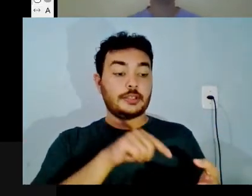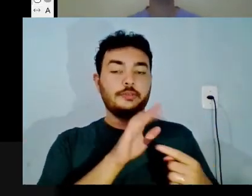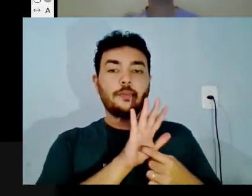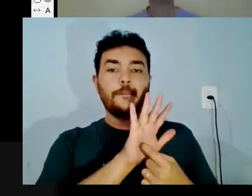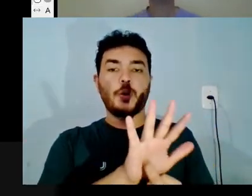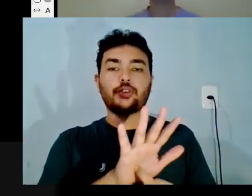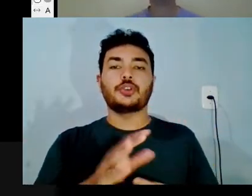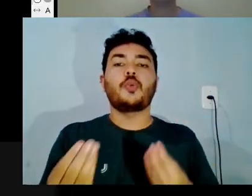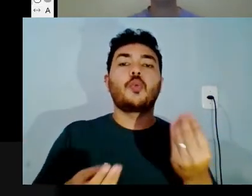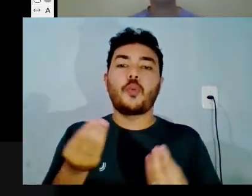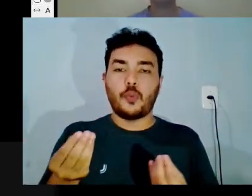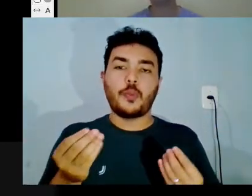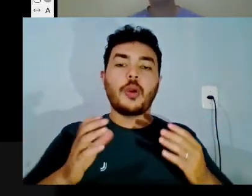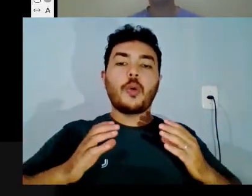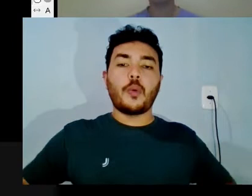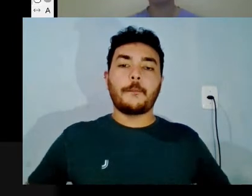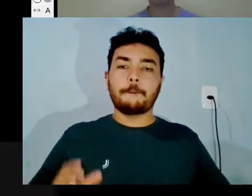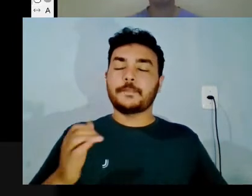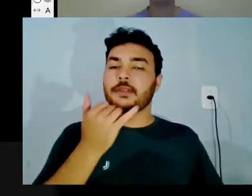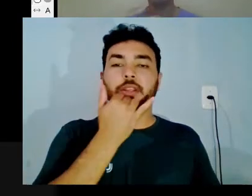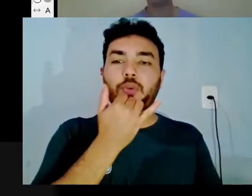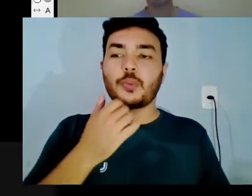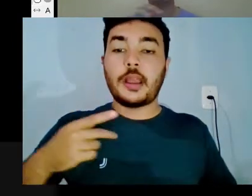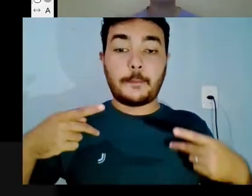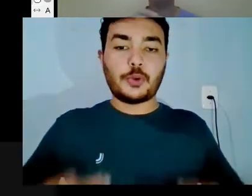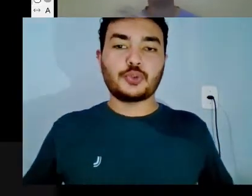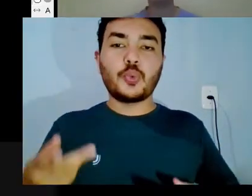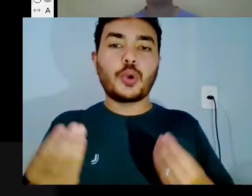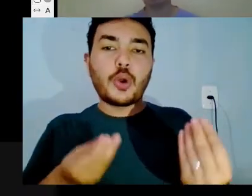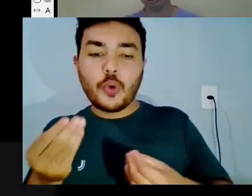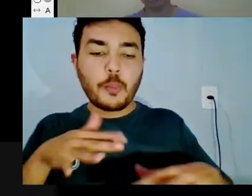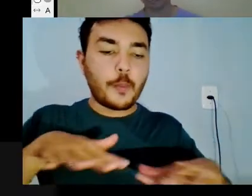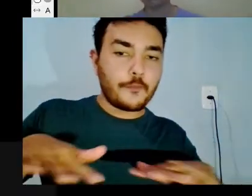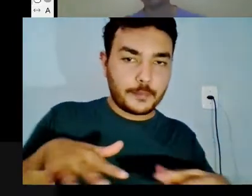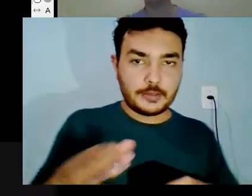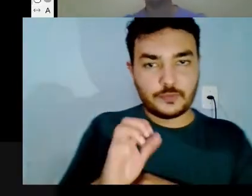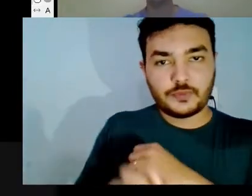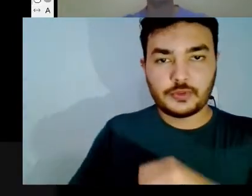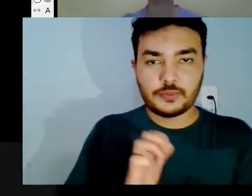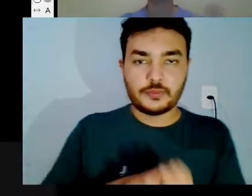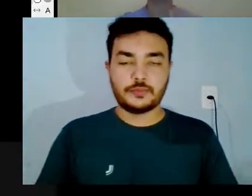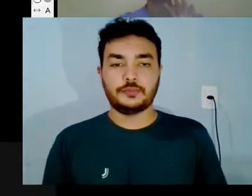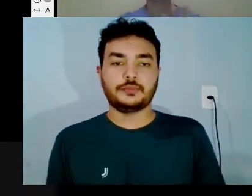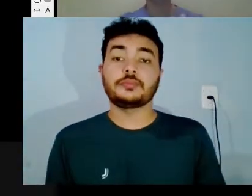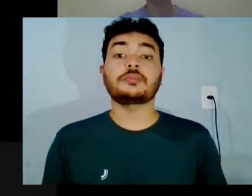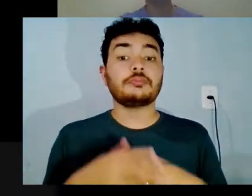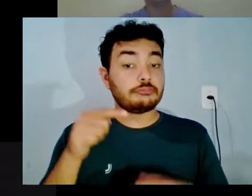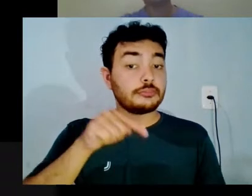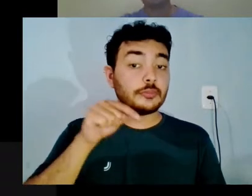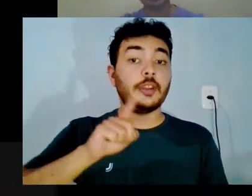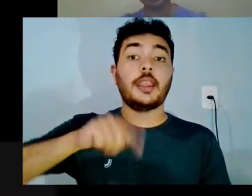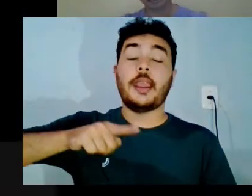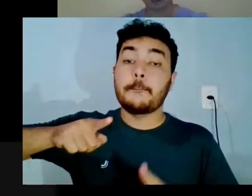comportamento dos elétrons na ligação química, quando eles sendo compartilhados ali entre os núcleos dos dois átomos. Então, essa foi a primeira